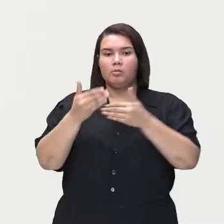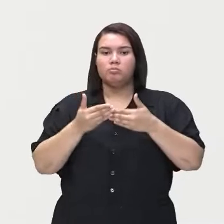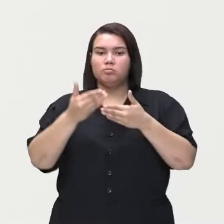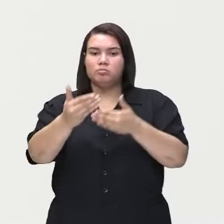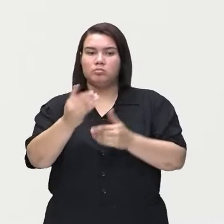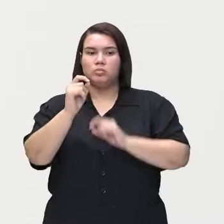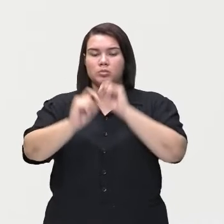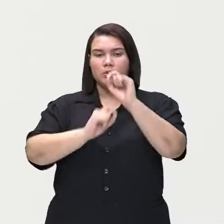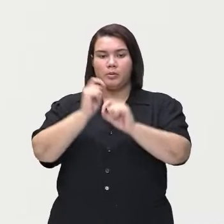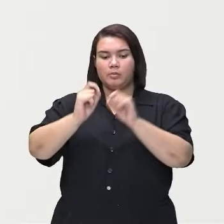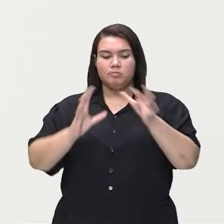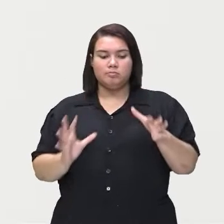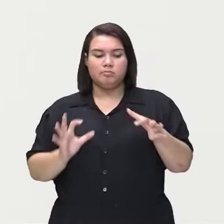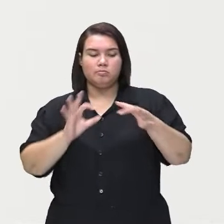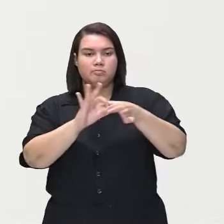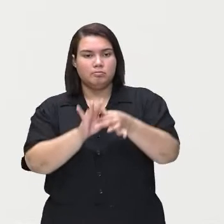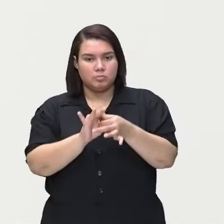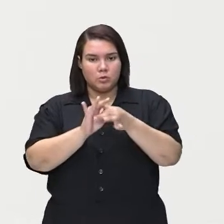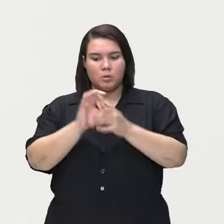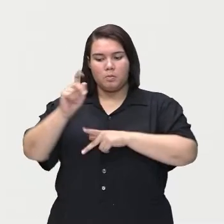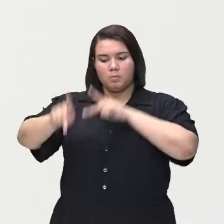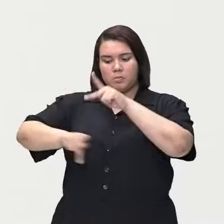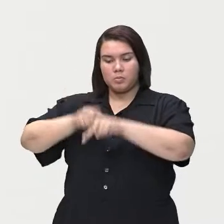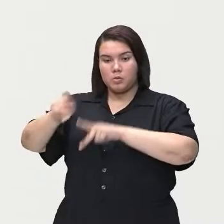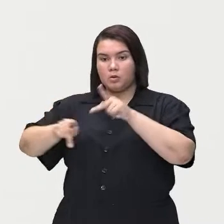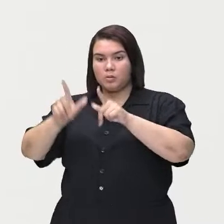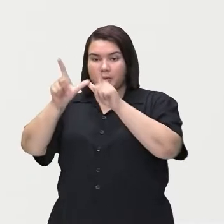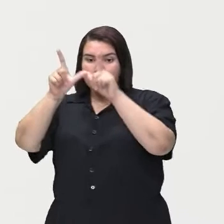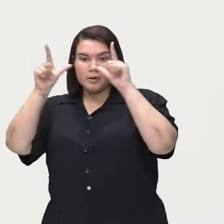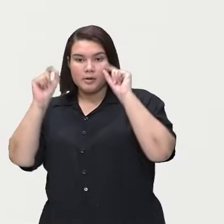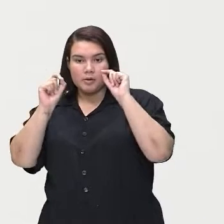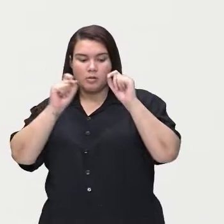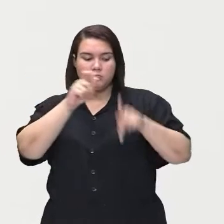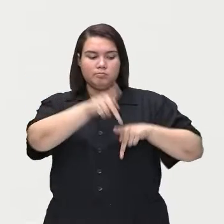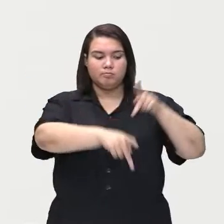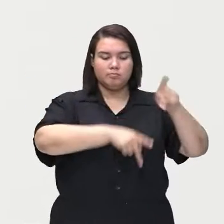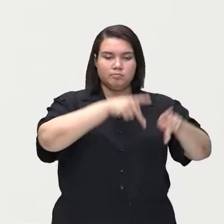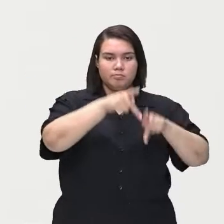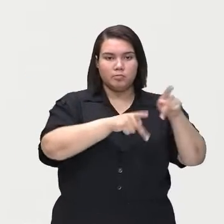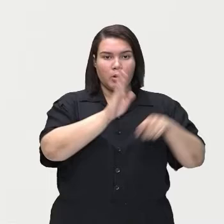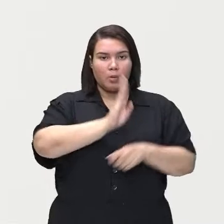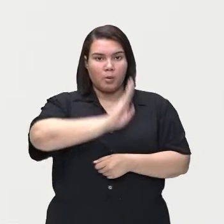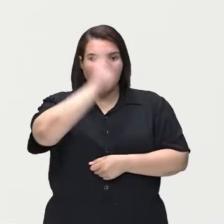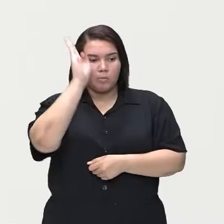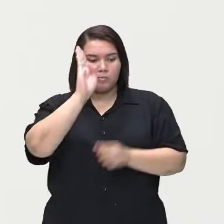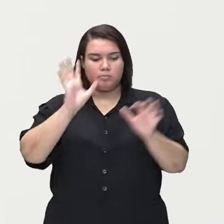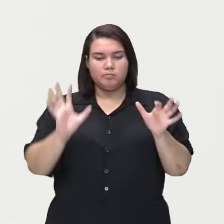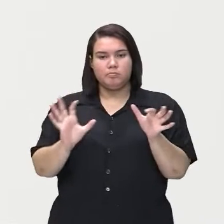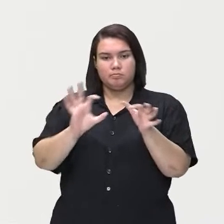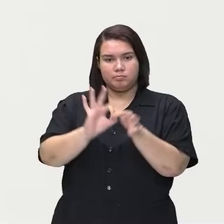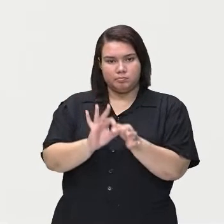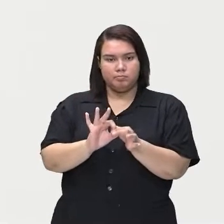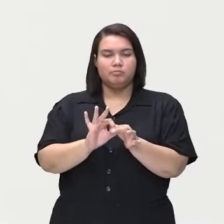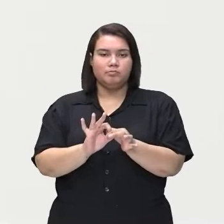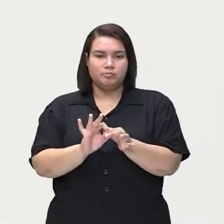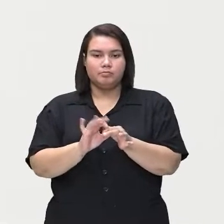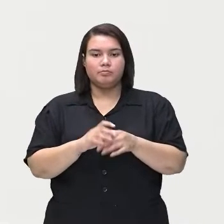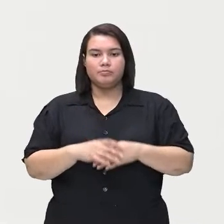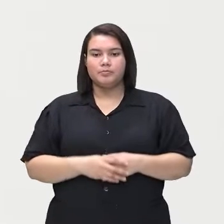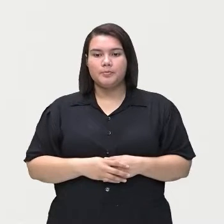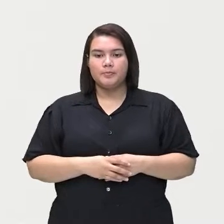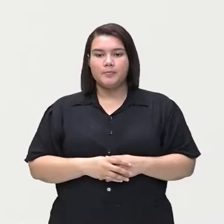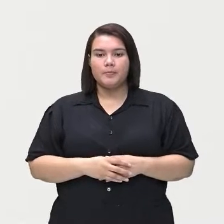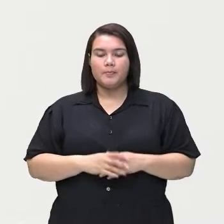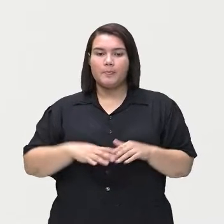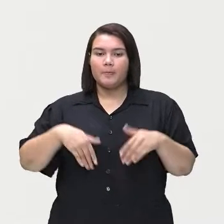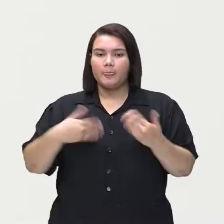da integração dos povos gregos e dos povos grego e romano. Então,